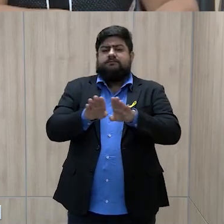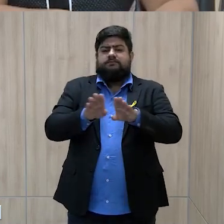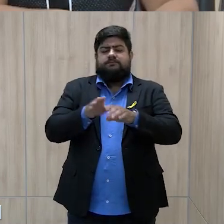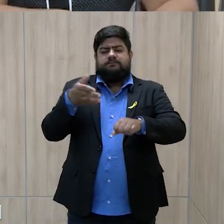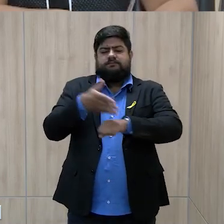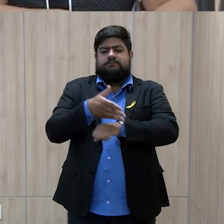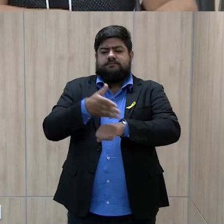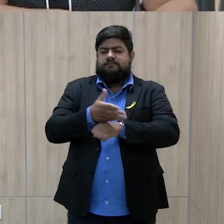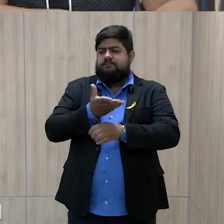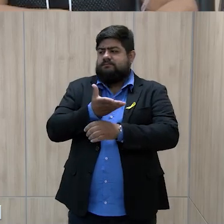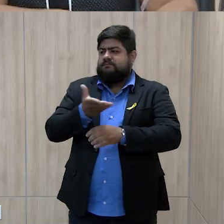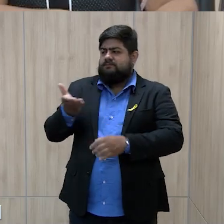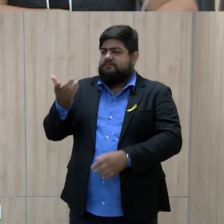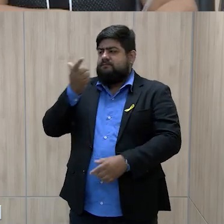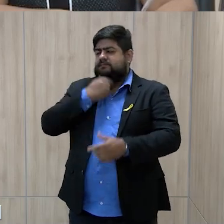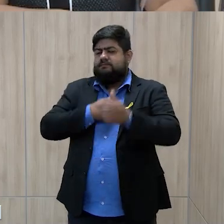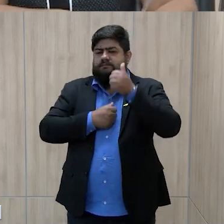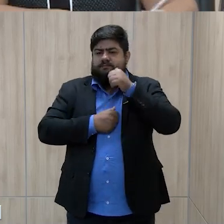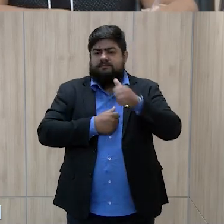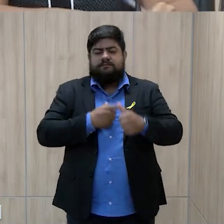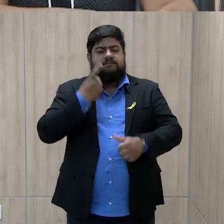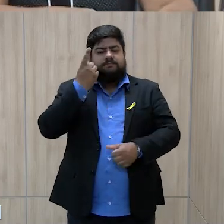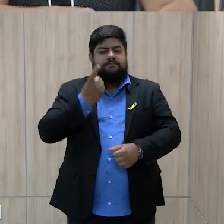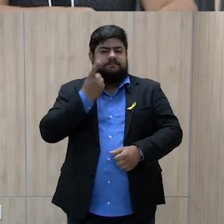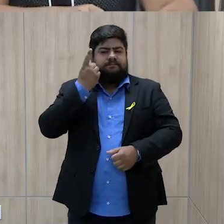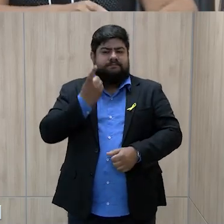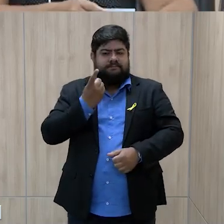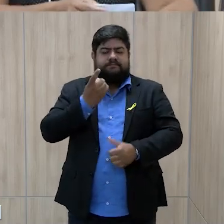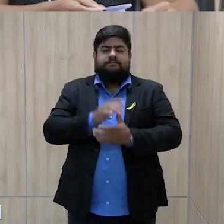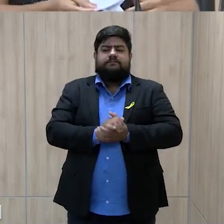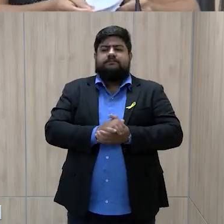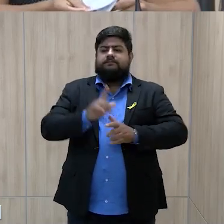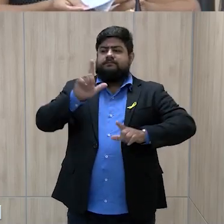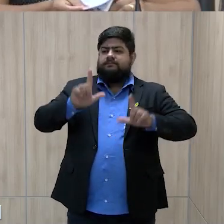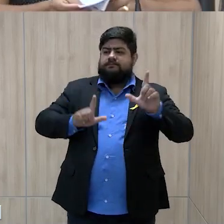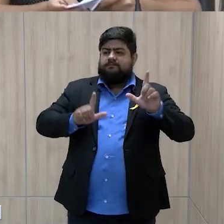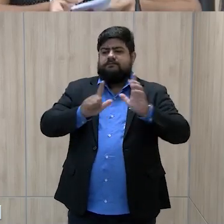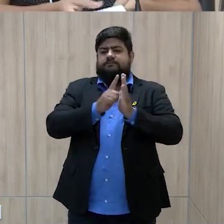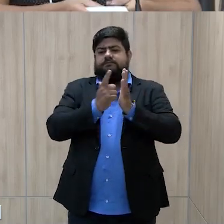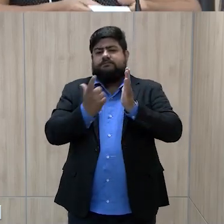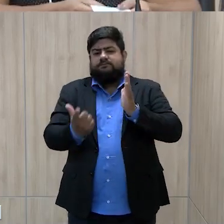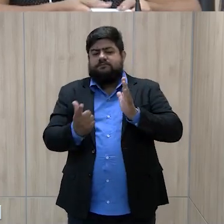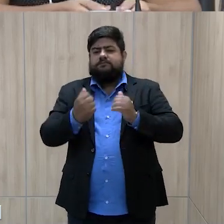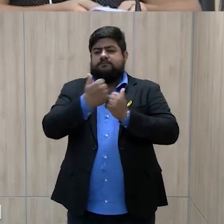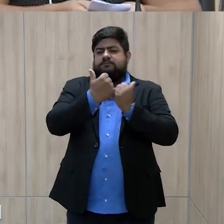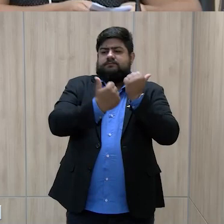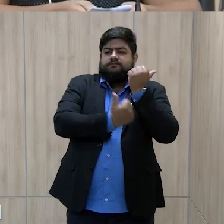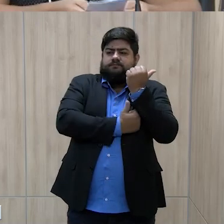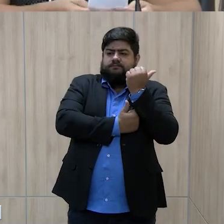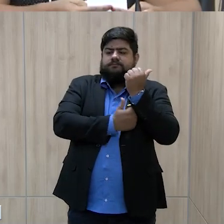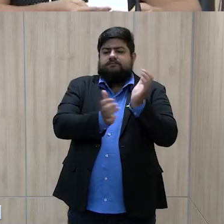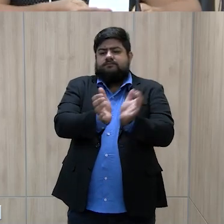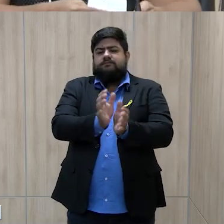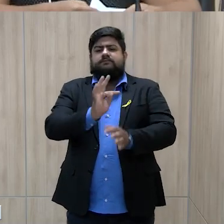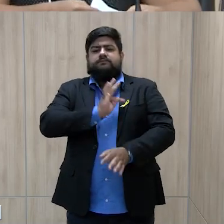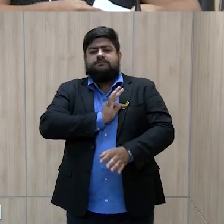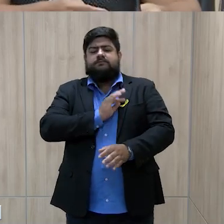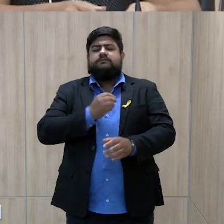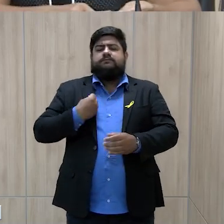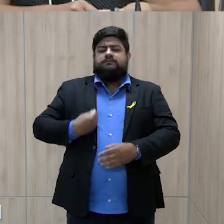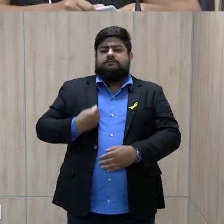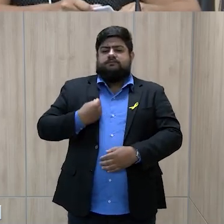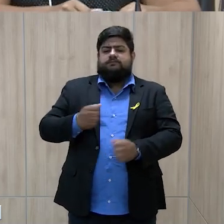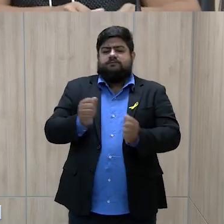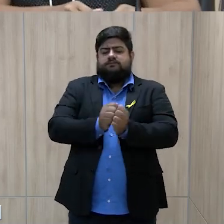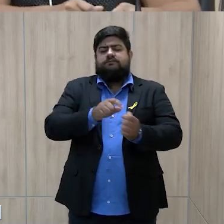todos inclusive a participação dos Senhores da senhoras deputados deputadas a imprensa assessores o corpo técnico